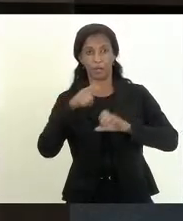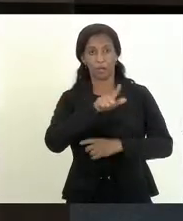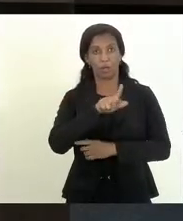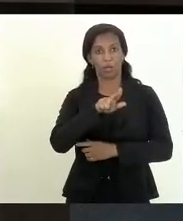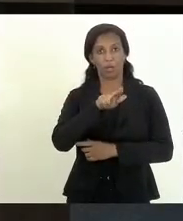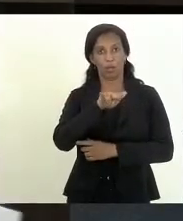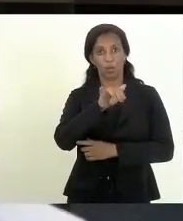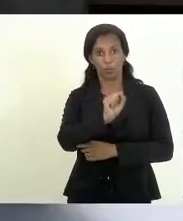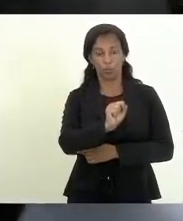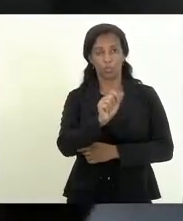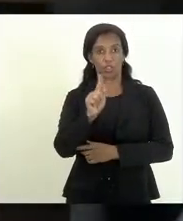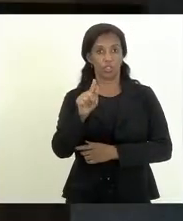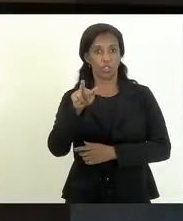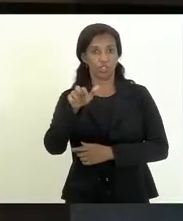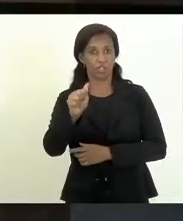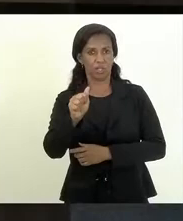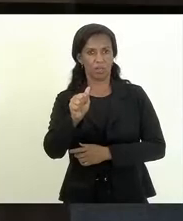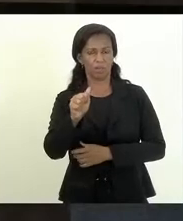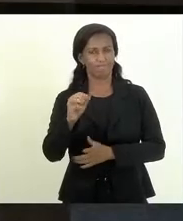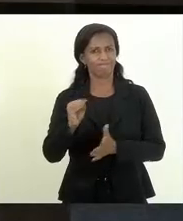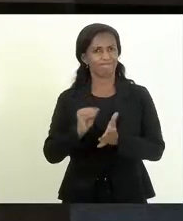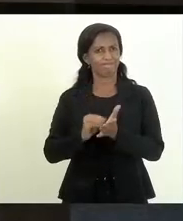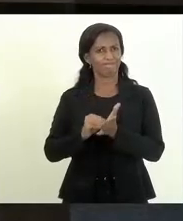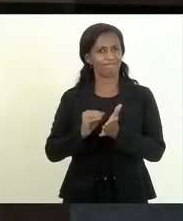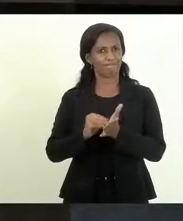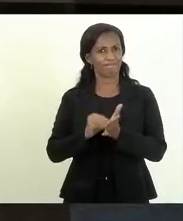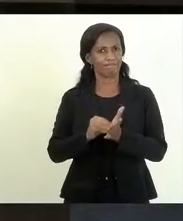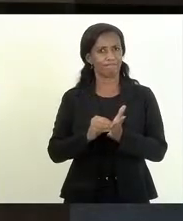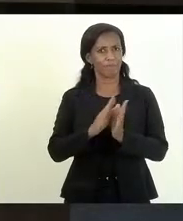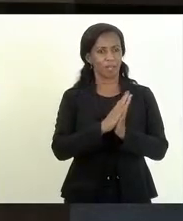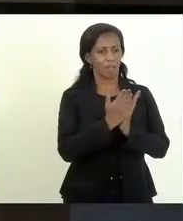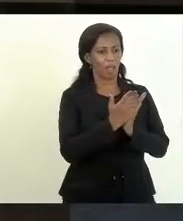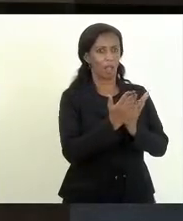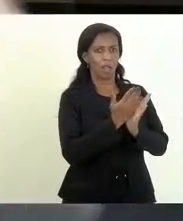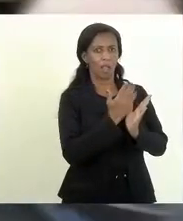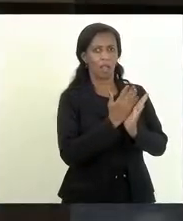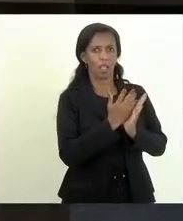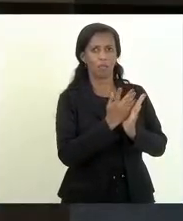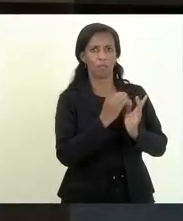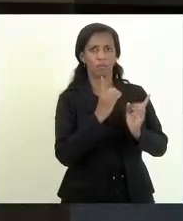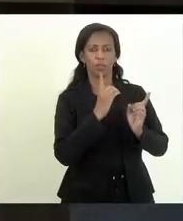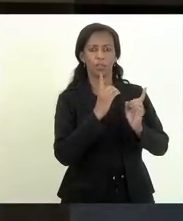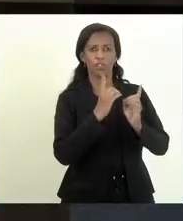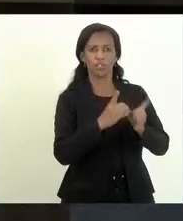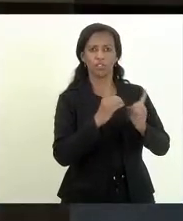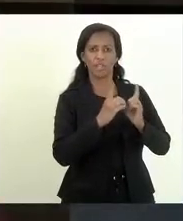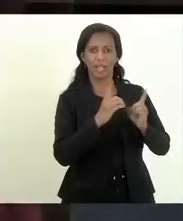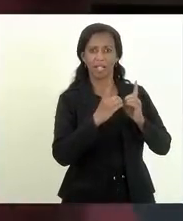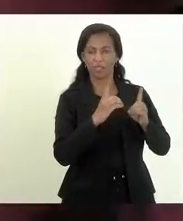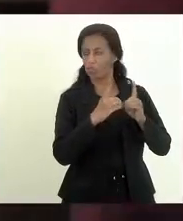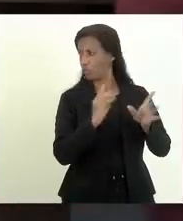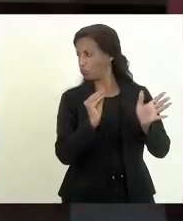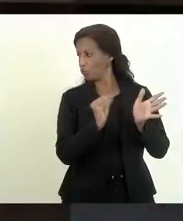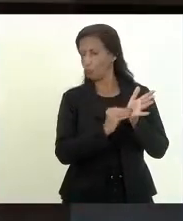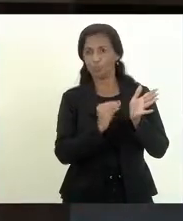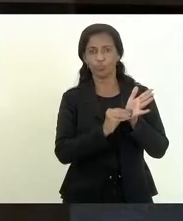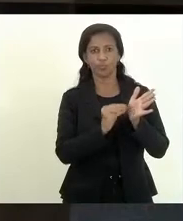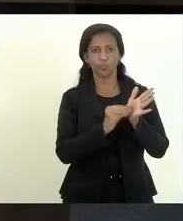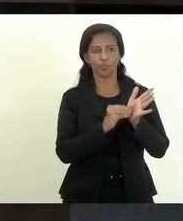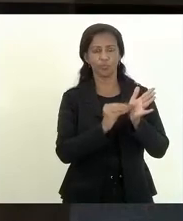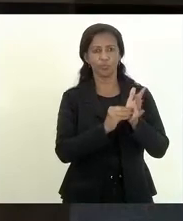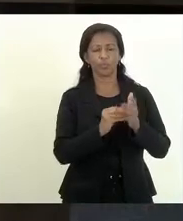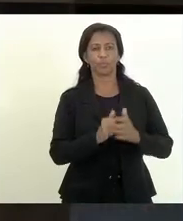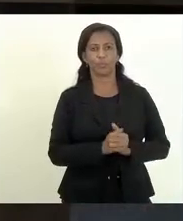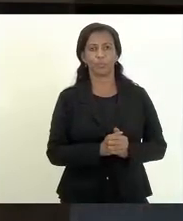é um grande ausente dos livros didáticos brasileiros. raramente há uma abordagem que